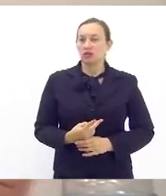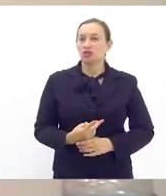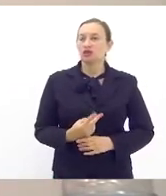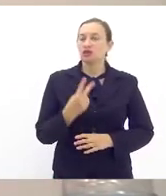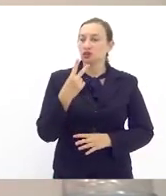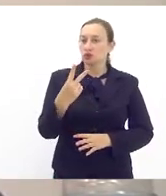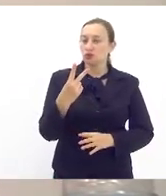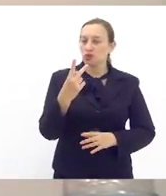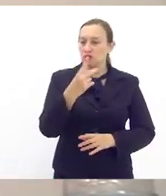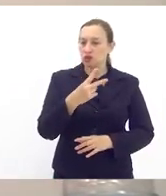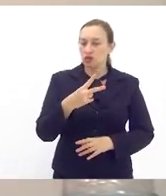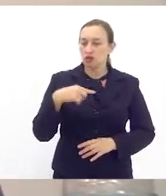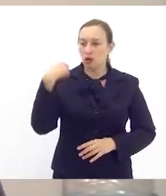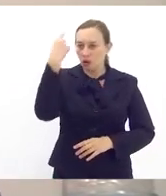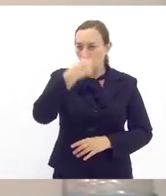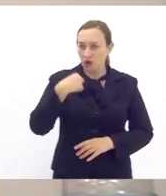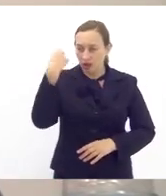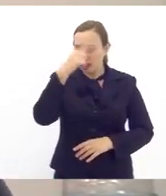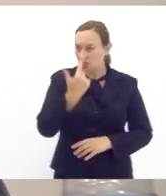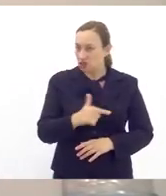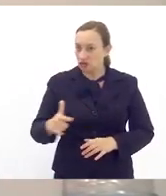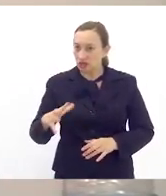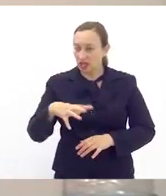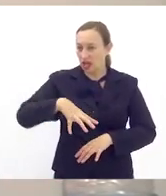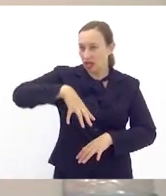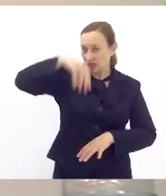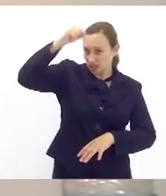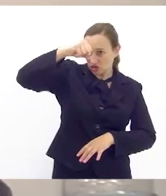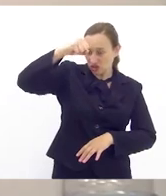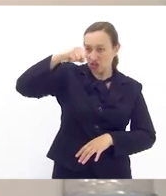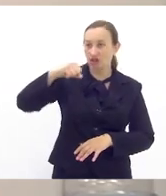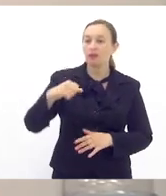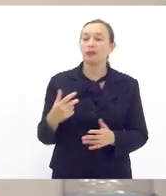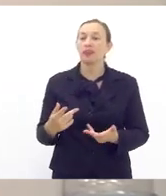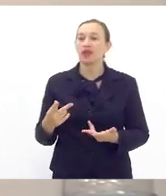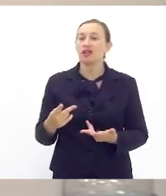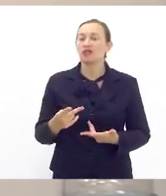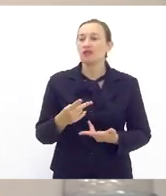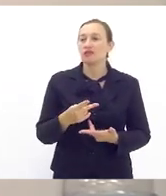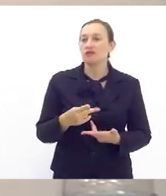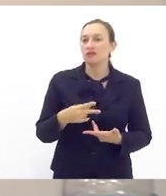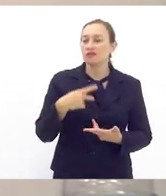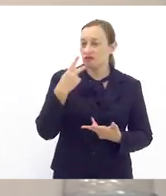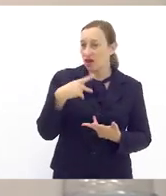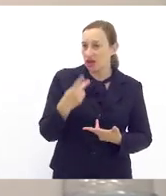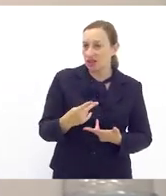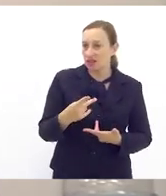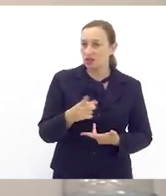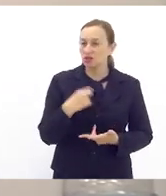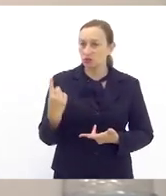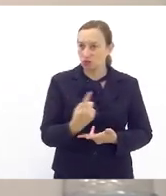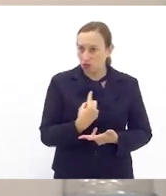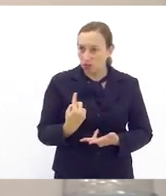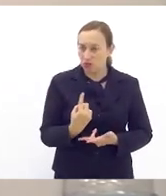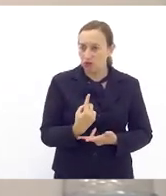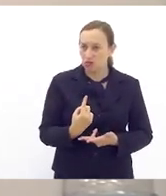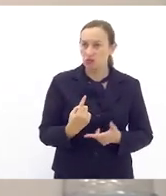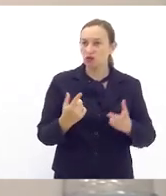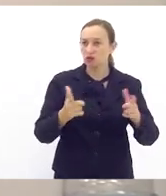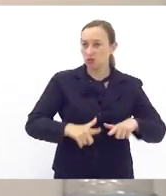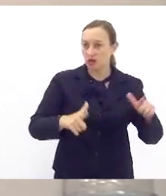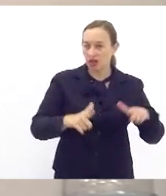sem energia e o fé que são números de vezes sem energia afirma coloca aqui por exemplo que a nossa região Centro Sul Fluminense